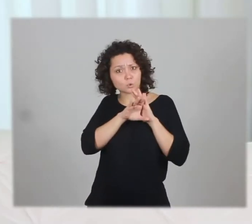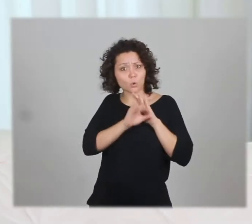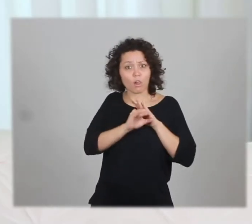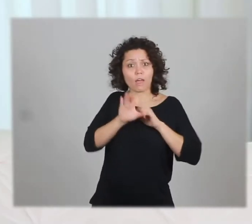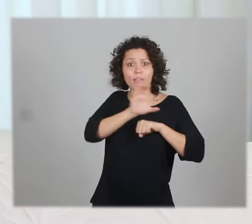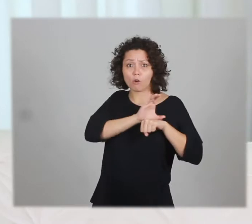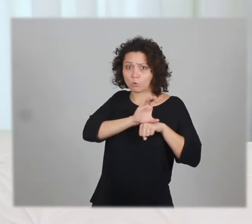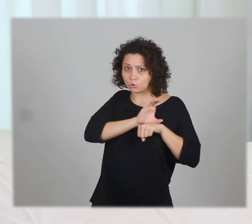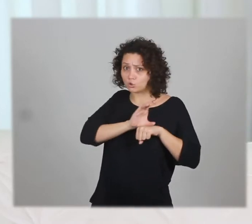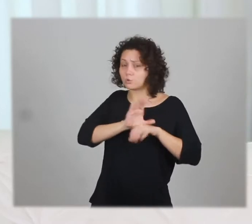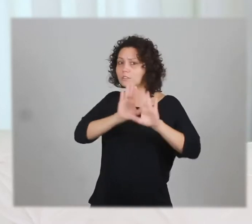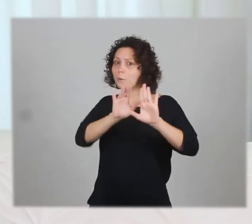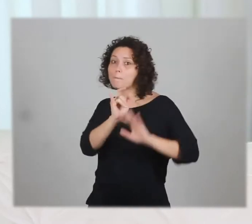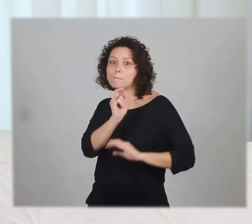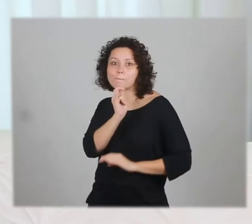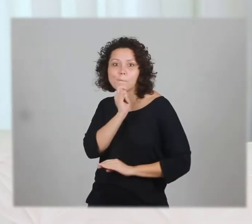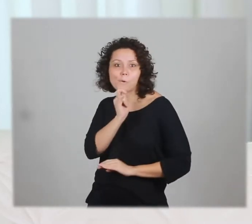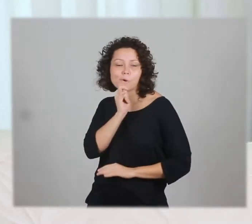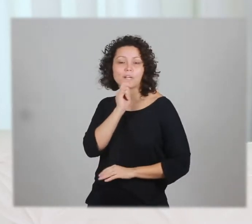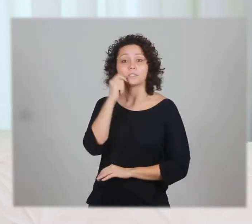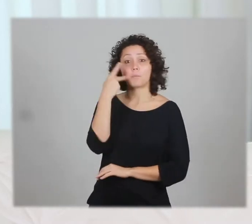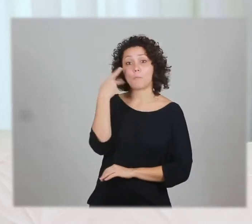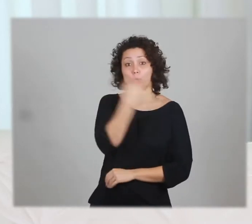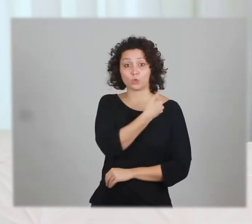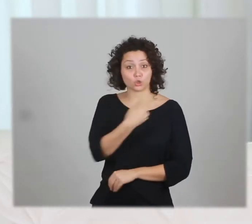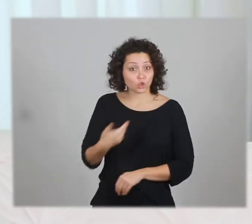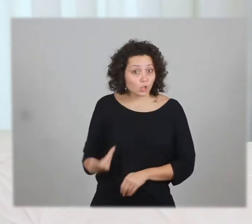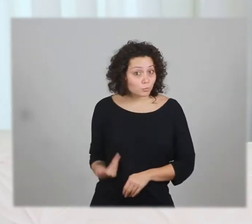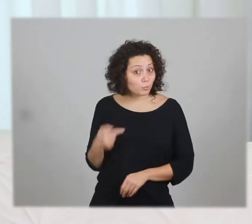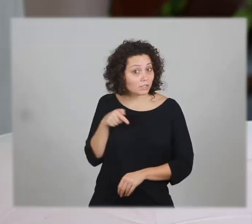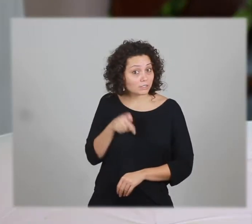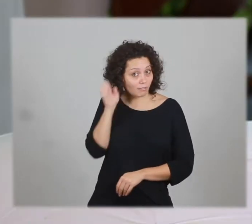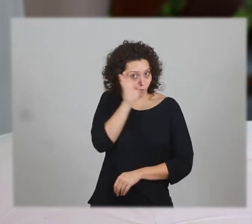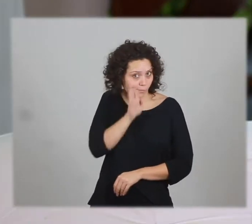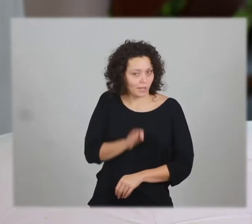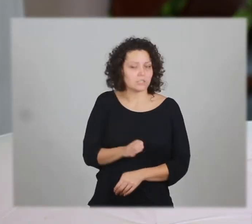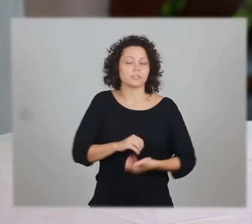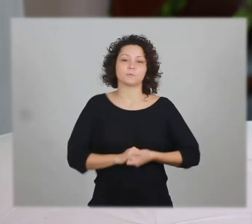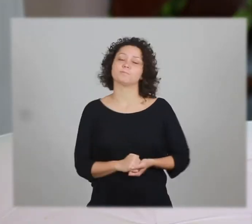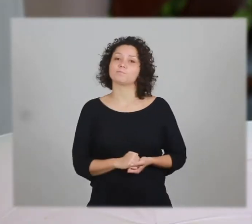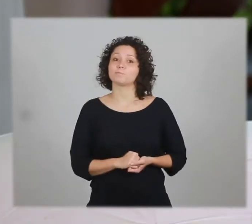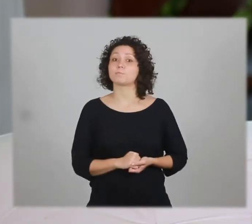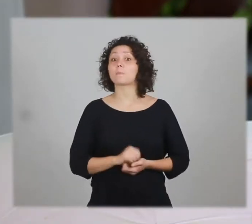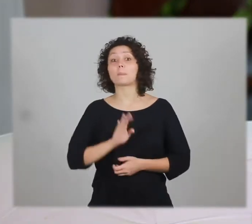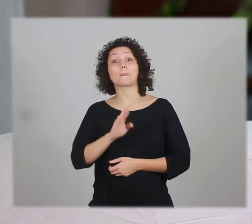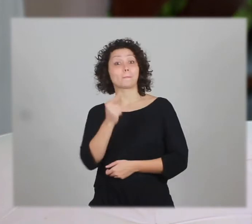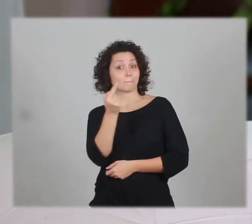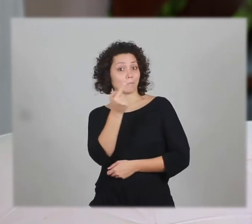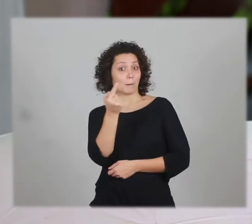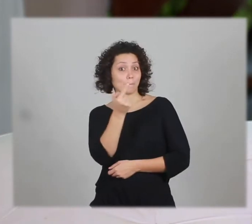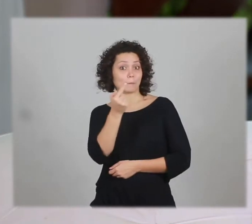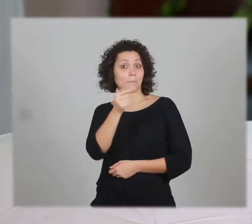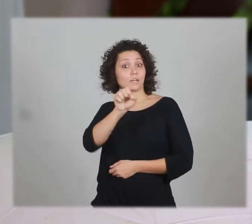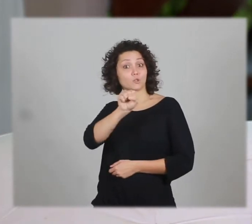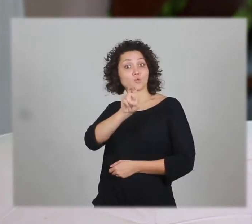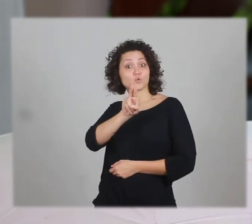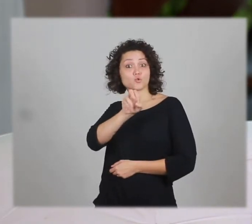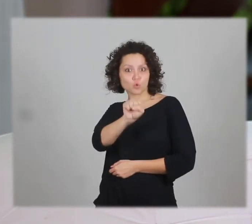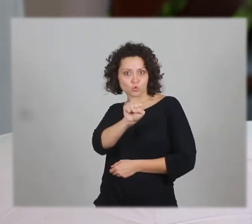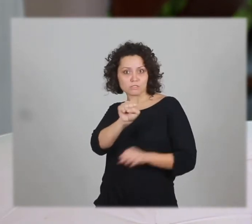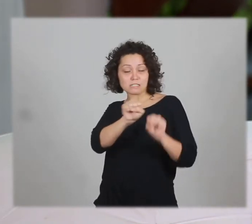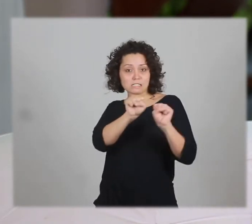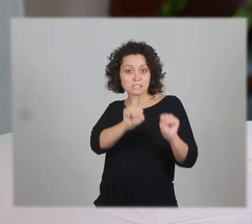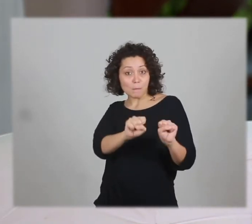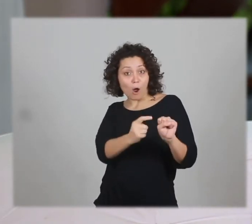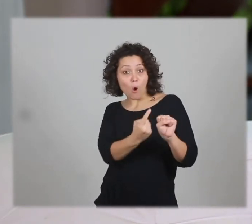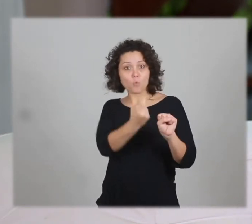claro, vou citar alguns exemplos de políticas públicas adotadas no Brasil. Uma delas é o Sistema Único de Saúde, o